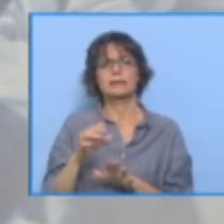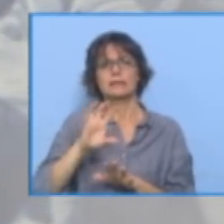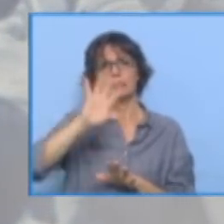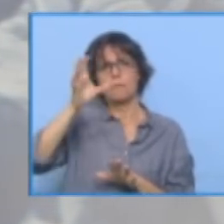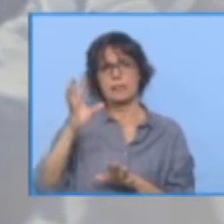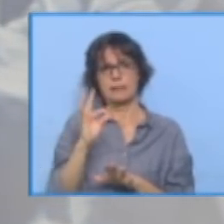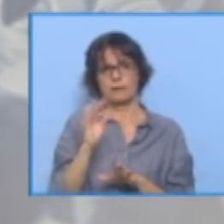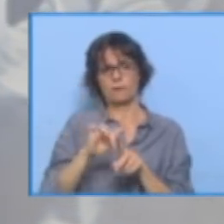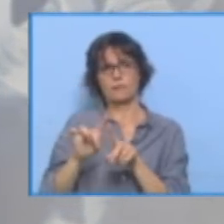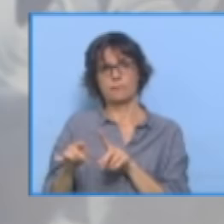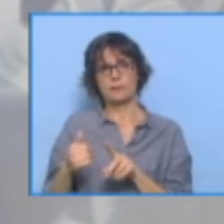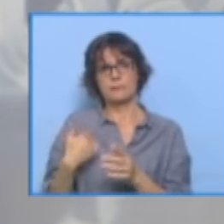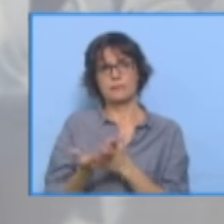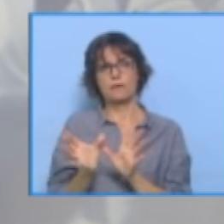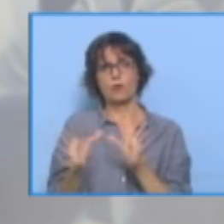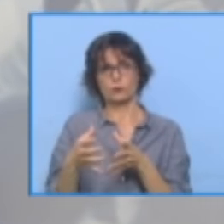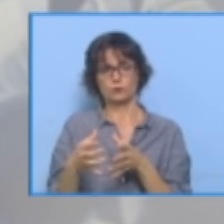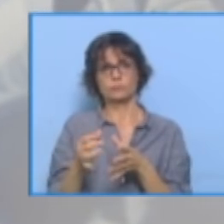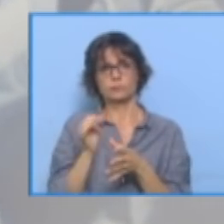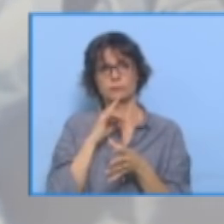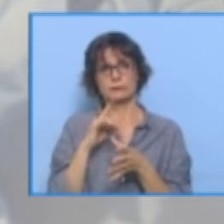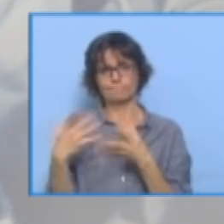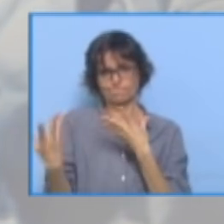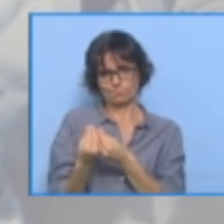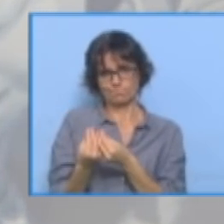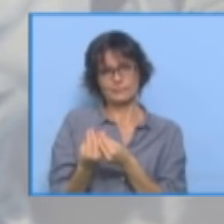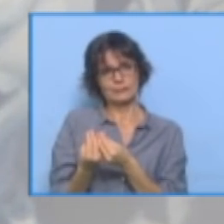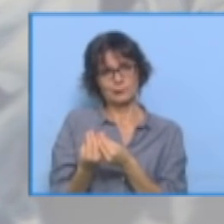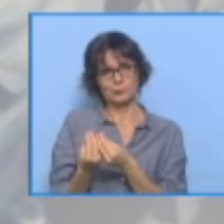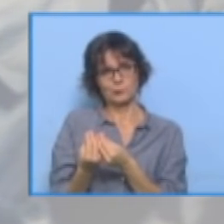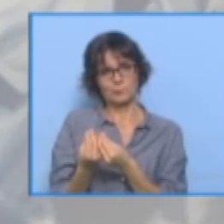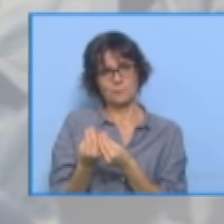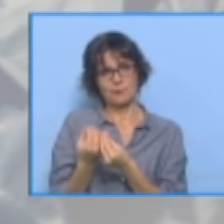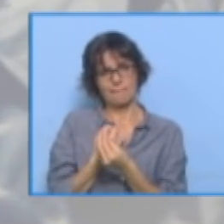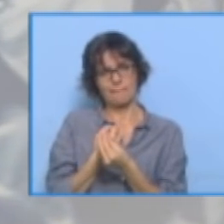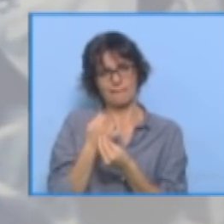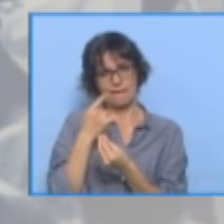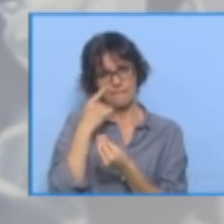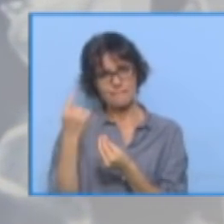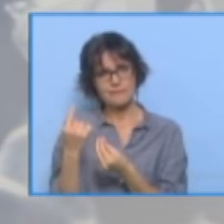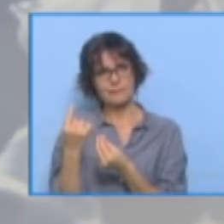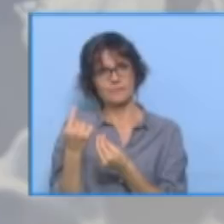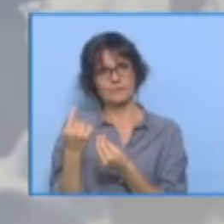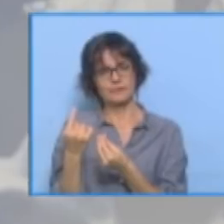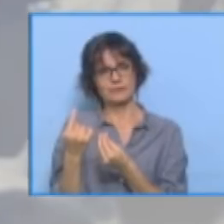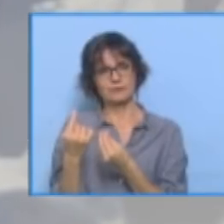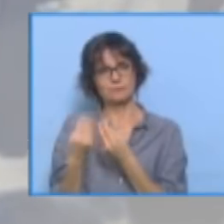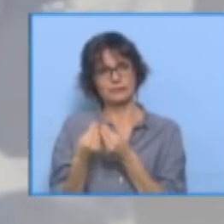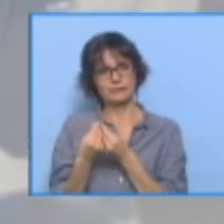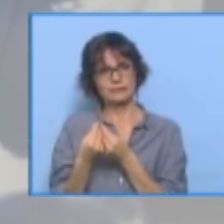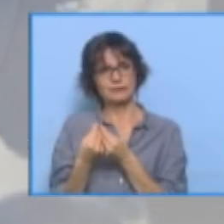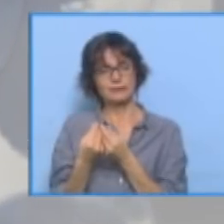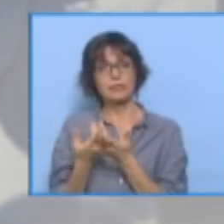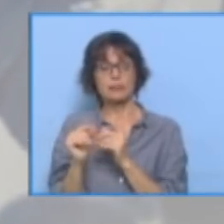diferentes dá ao grupo uma unidade também muito específica, não é? É uma experiência também muito própria, até por situações da